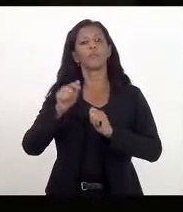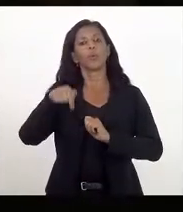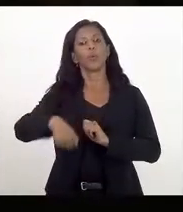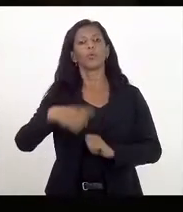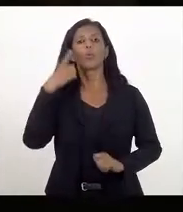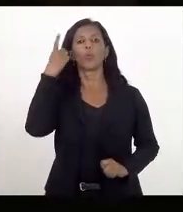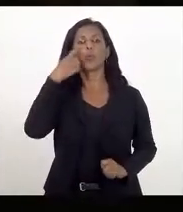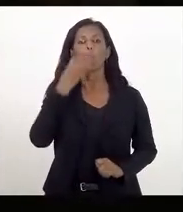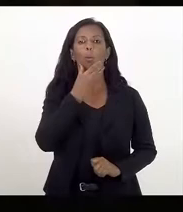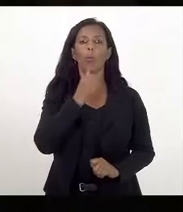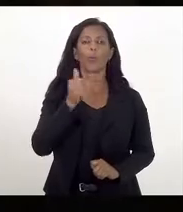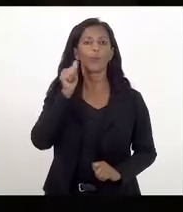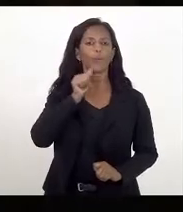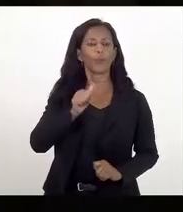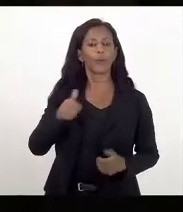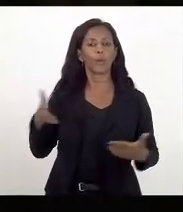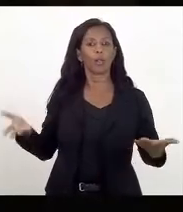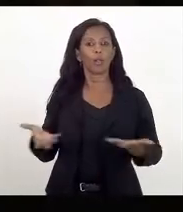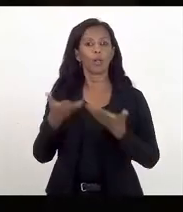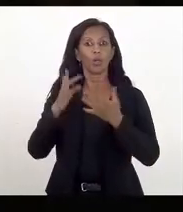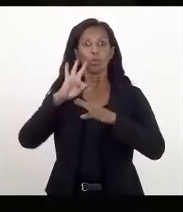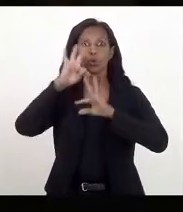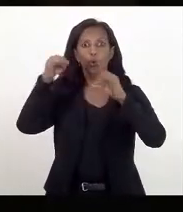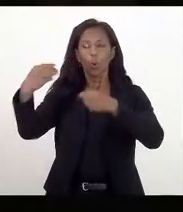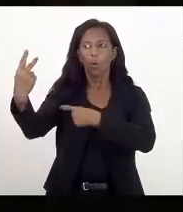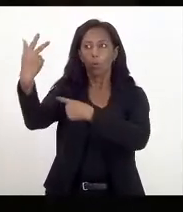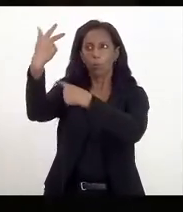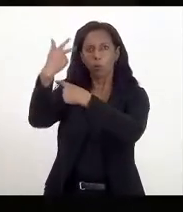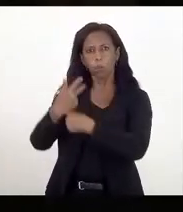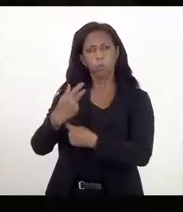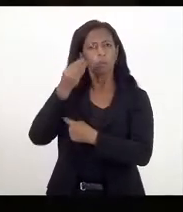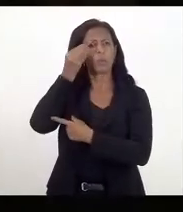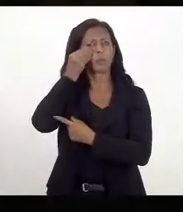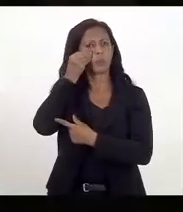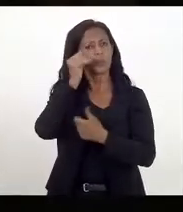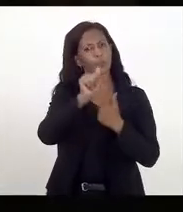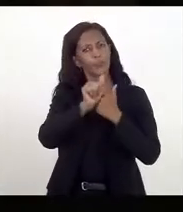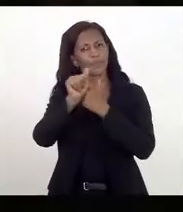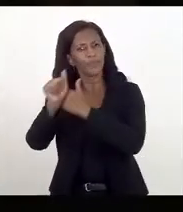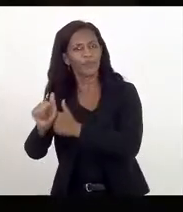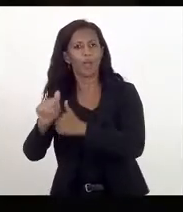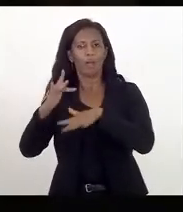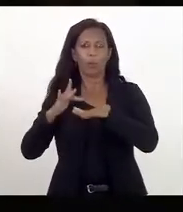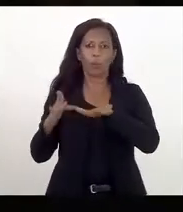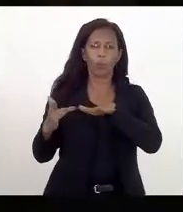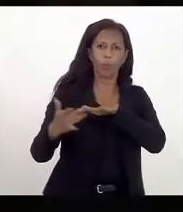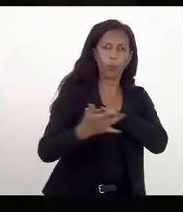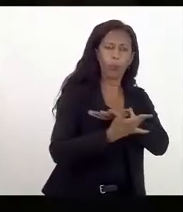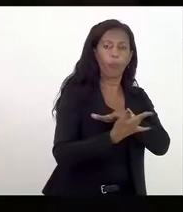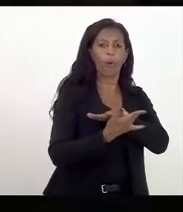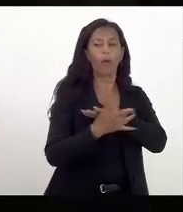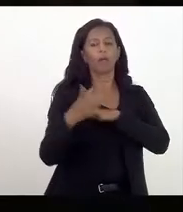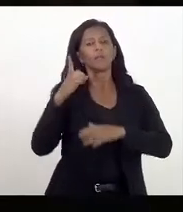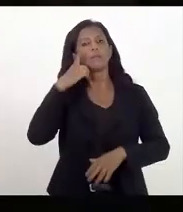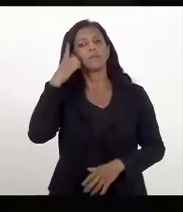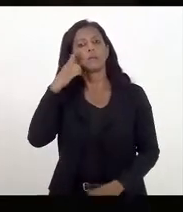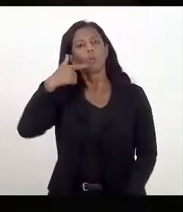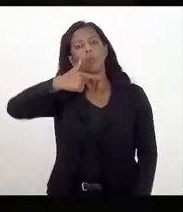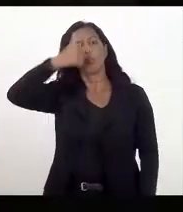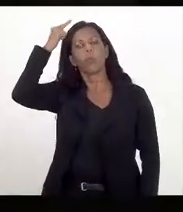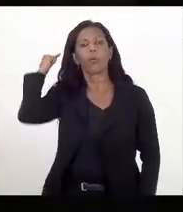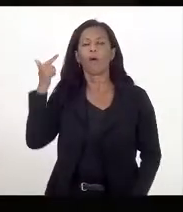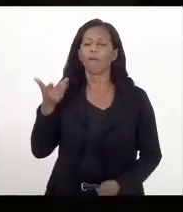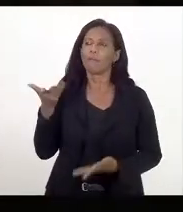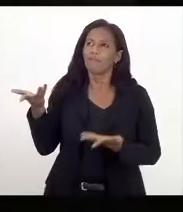deputadas, senhoras e senhores, aqueles que nos assistem pela TV Alérgica, que nos acompanham pelas redes sociais, o deputado Luiz Paulo,